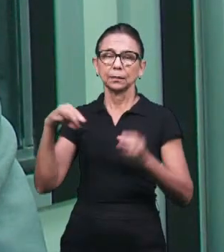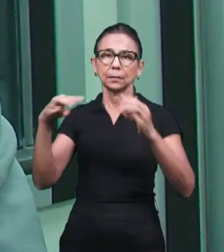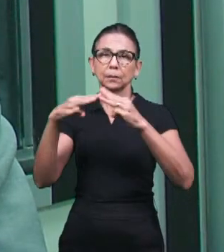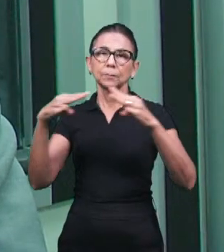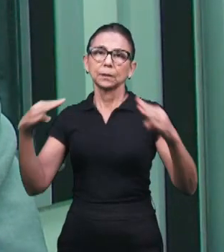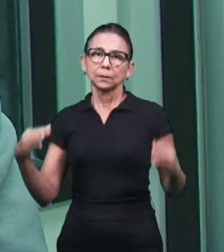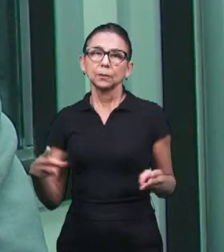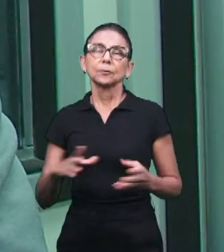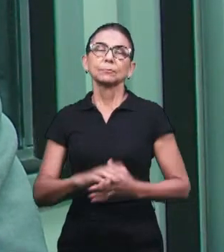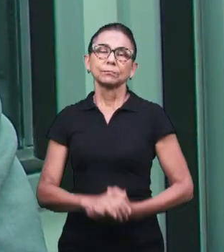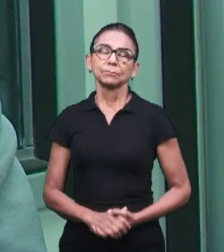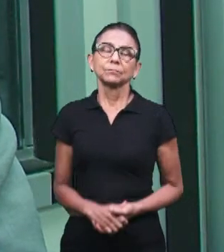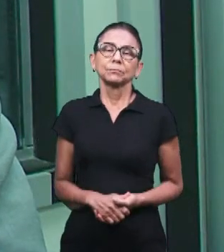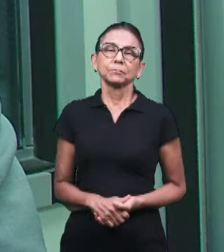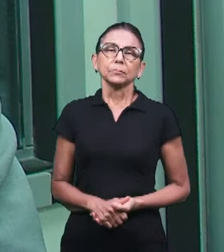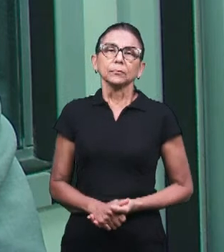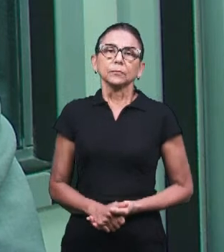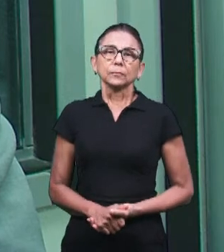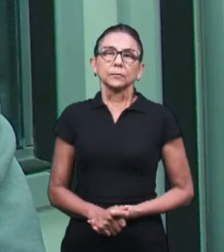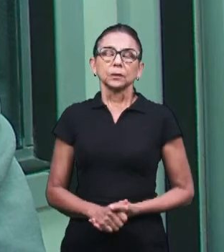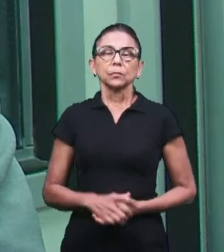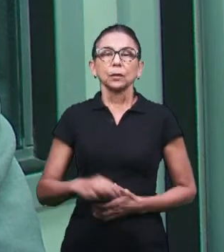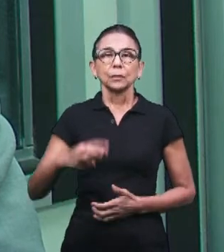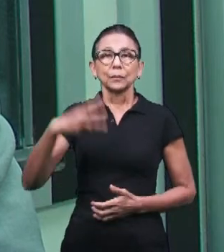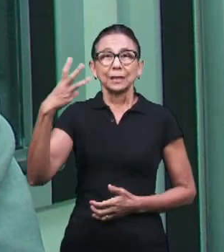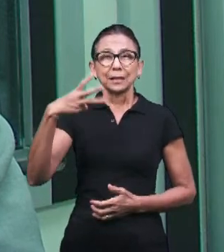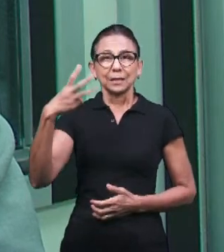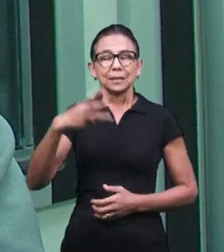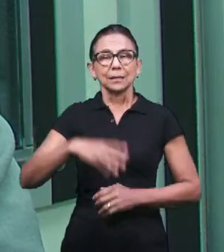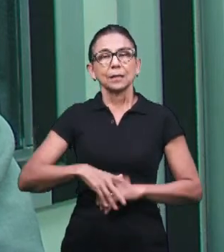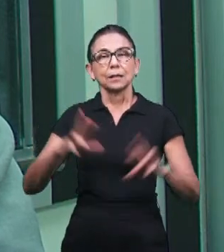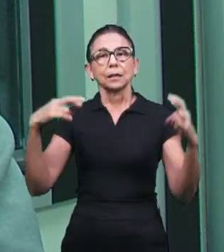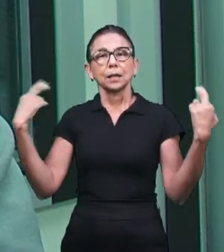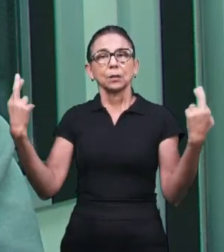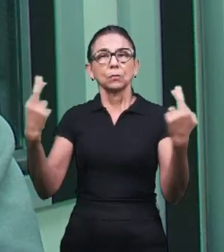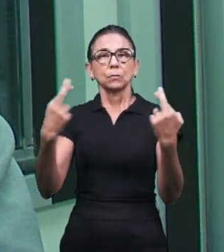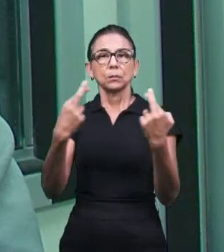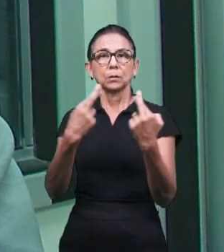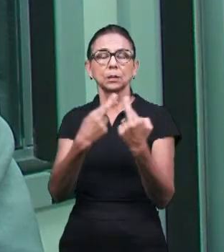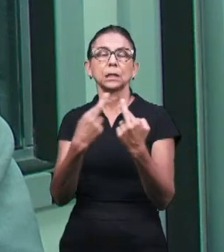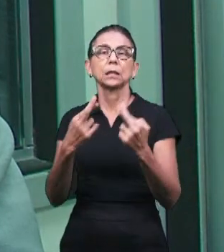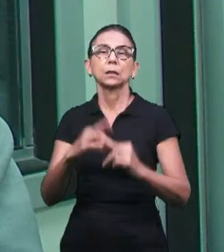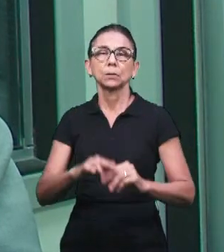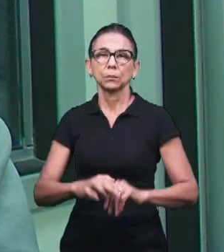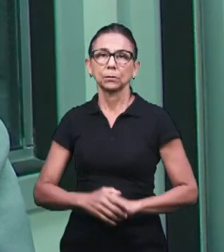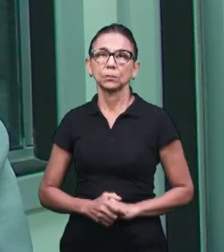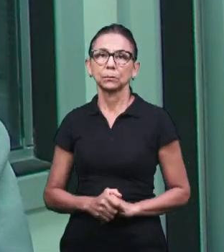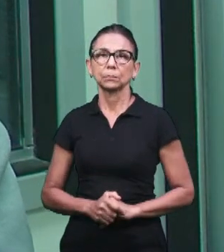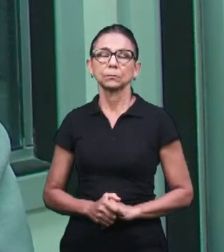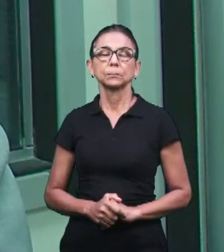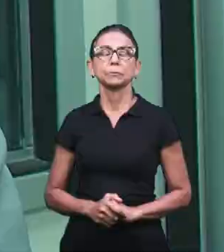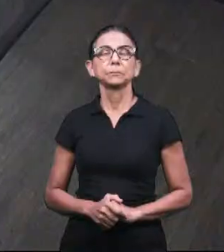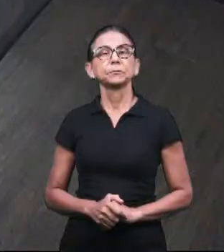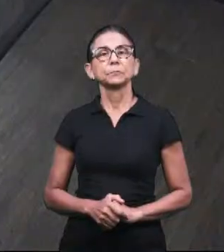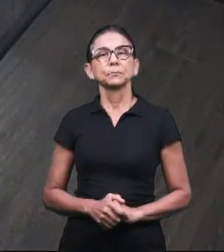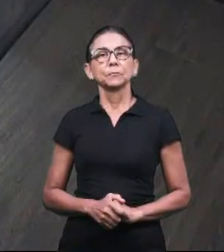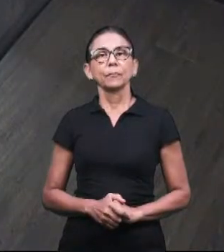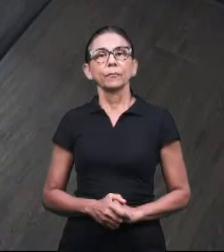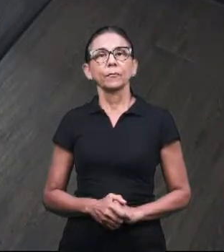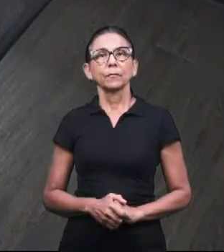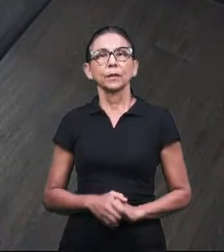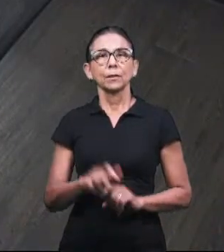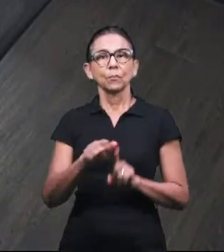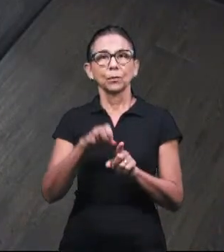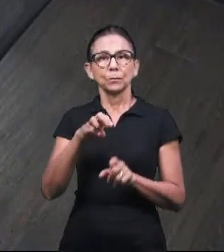grande reunião naquela tarde de domingo do dia 10 de março de 2013. Esses voluntários